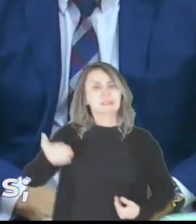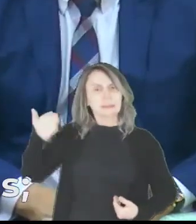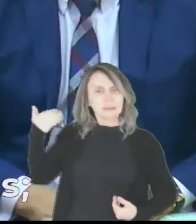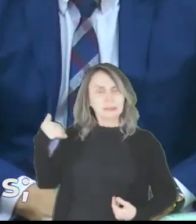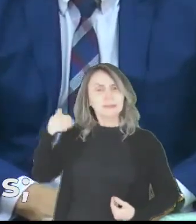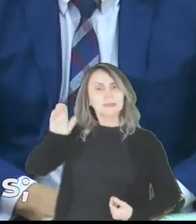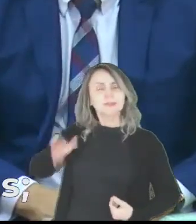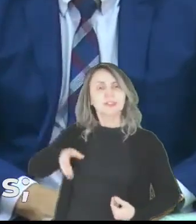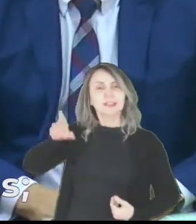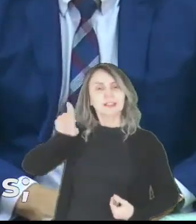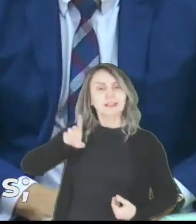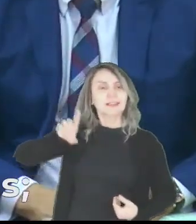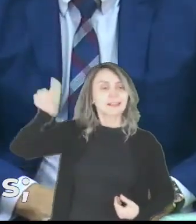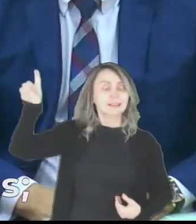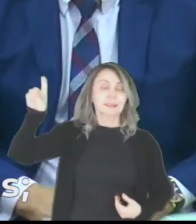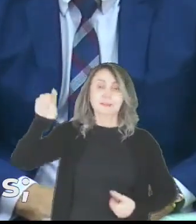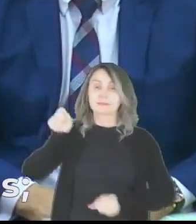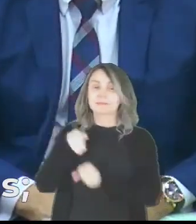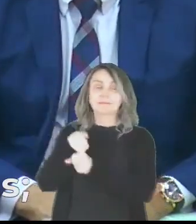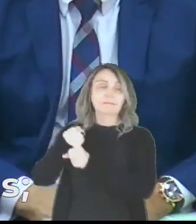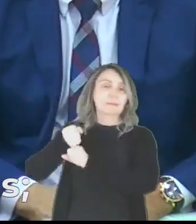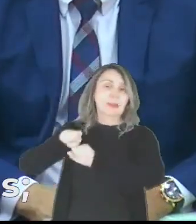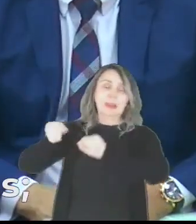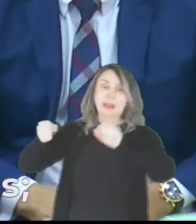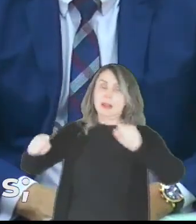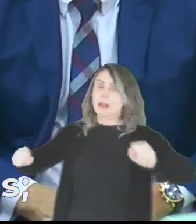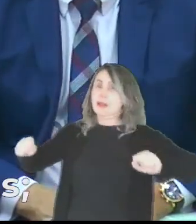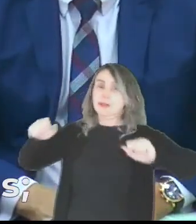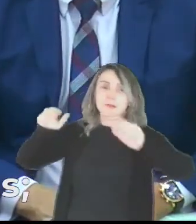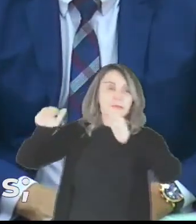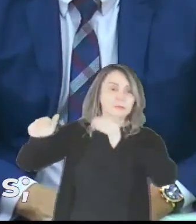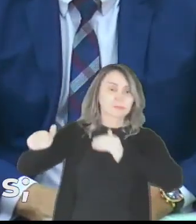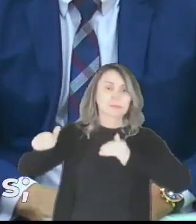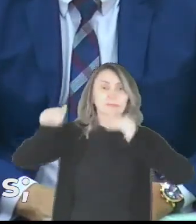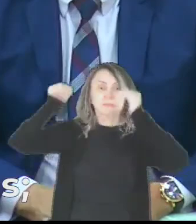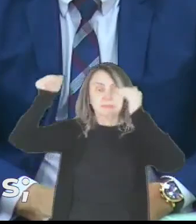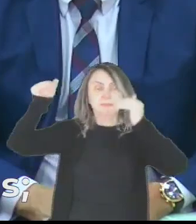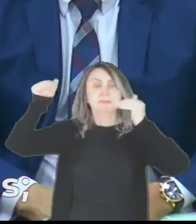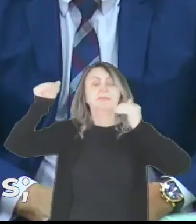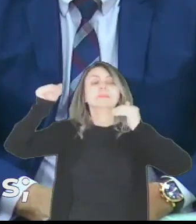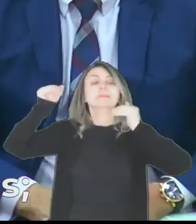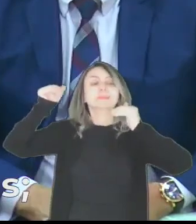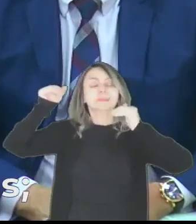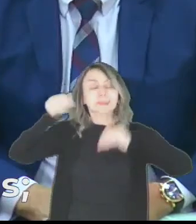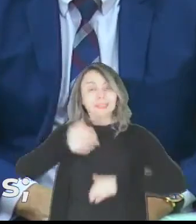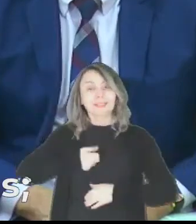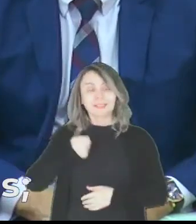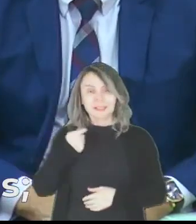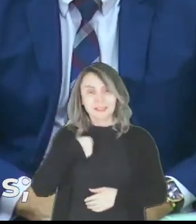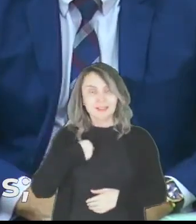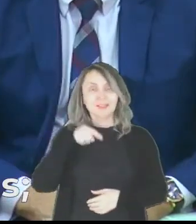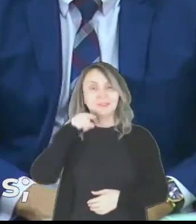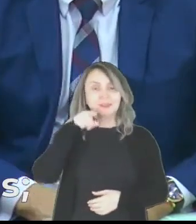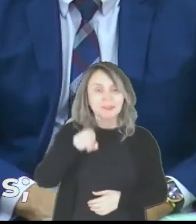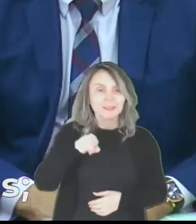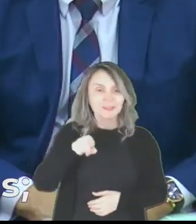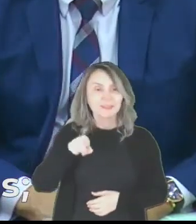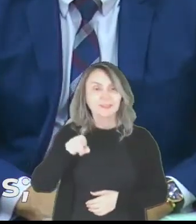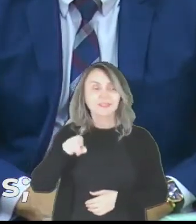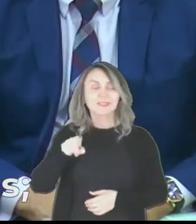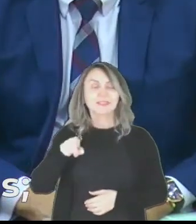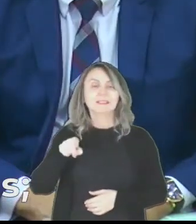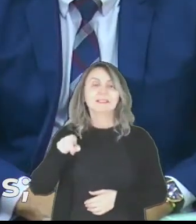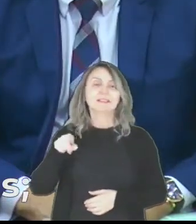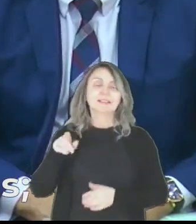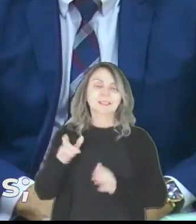é maior do que o cosmos, ele é maior do que o universo, mas para me salvar e lhe salvar, ele aniquilou-se.